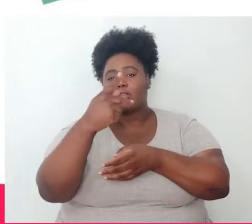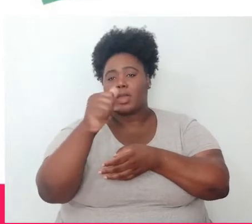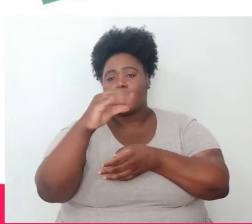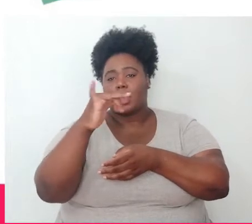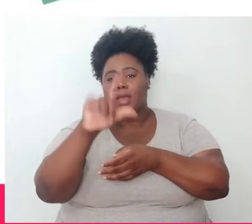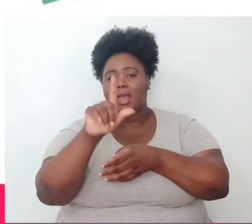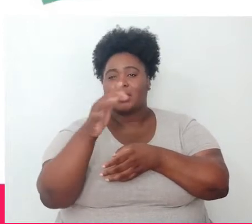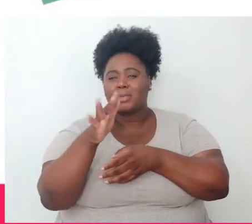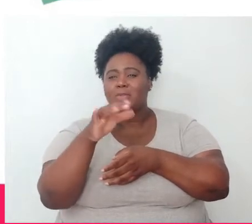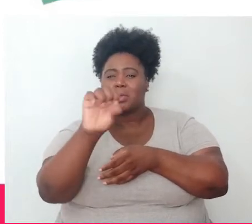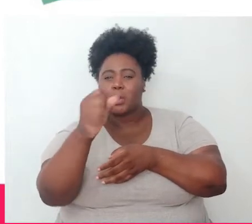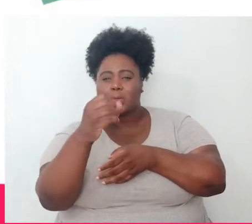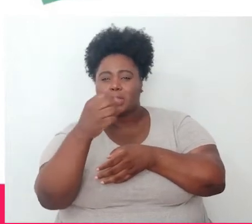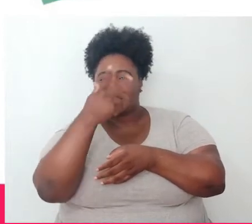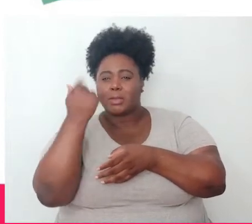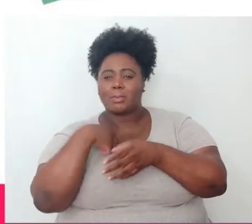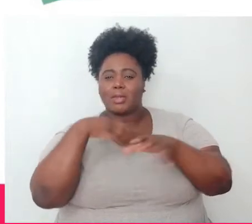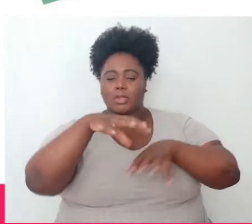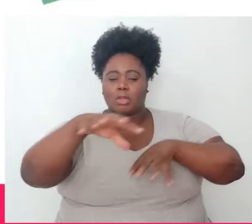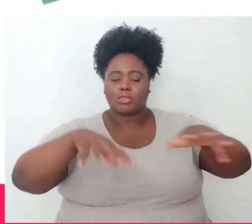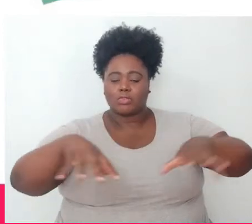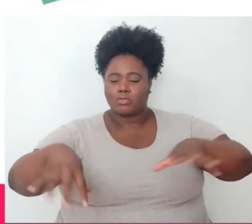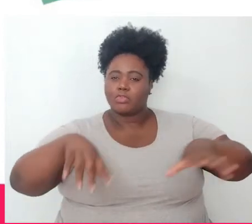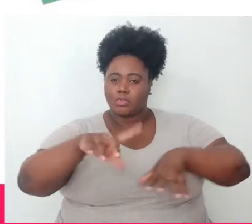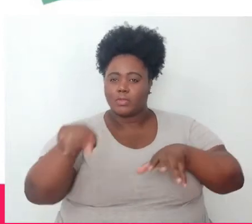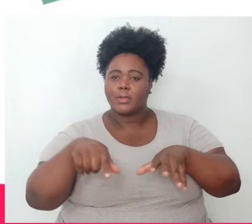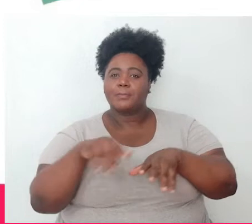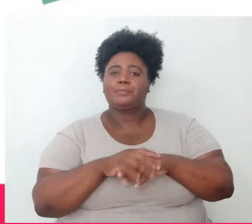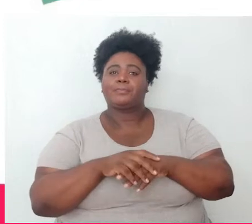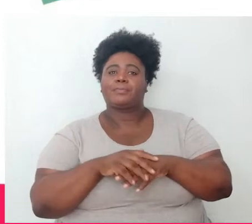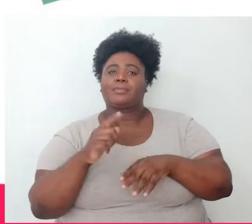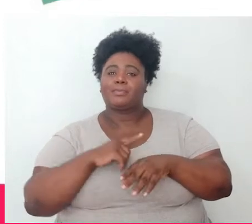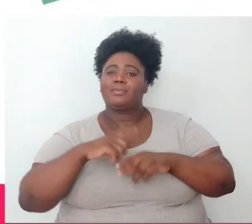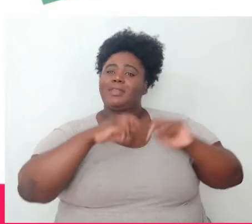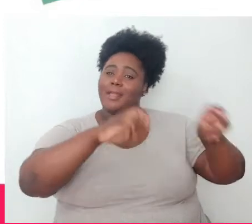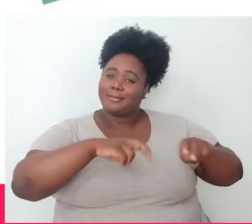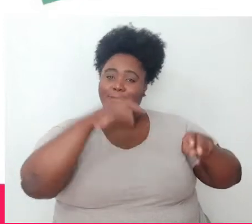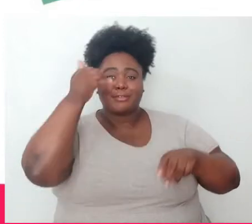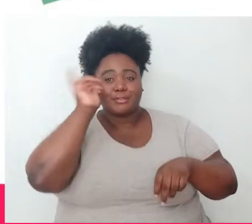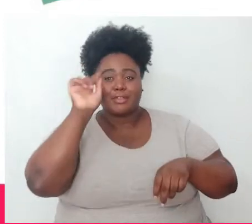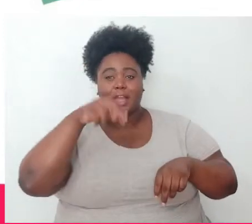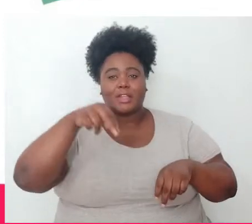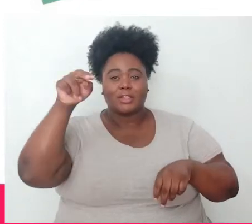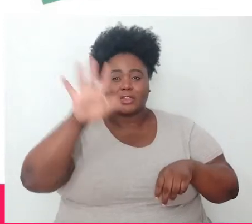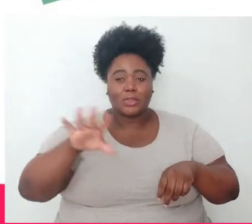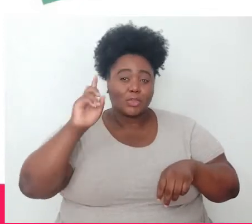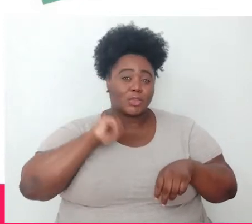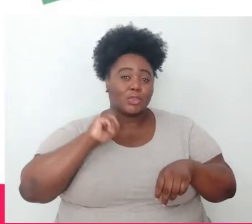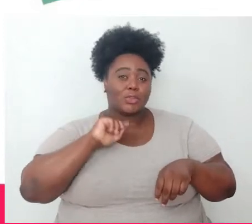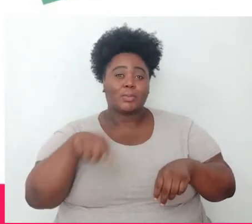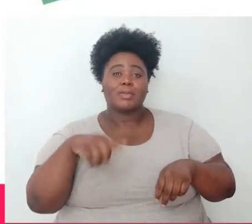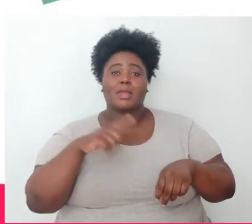80 pessoas ali, divididas em 4 áreas descontínuas, cortadas por fazendas de gado na região nordeste do estado,